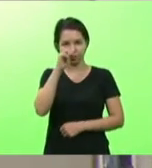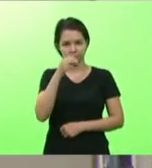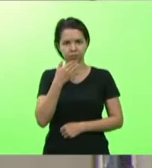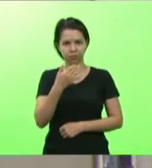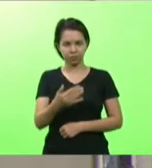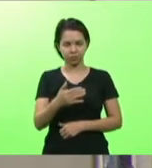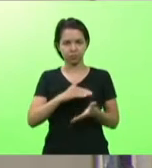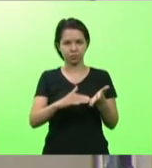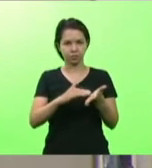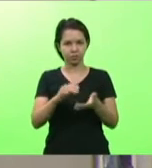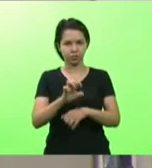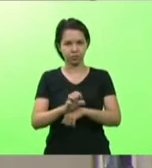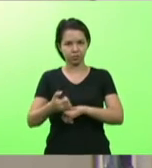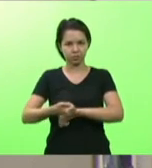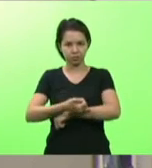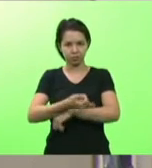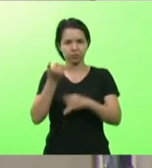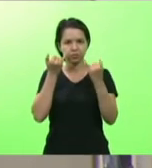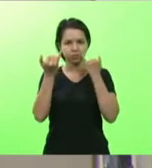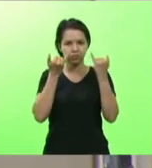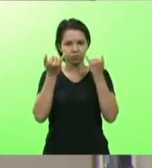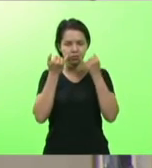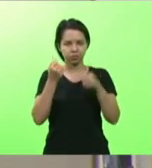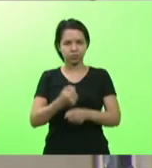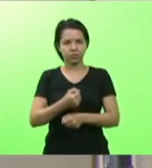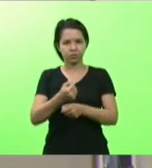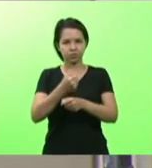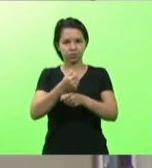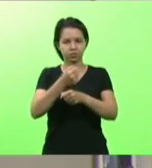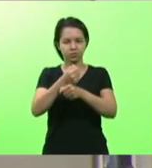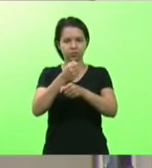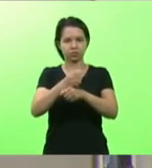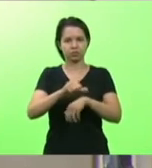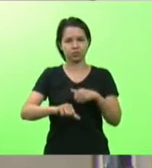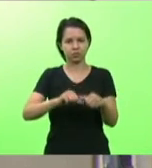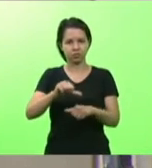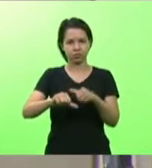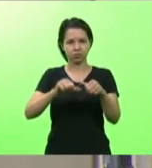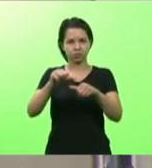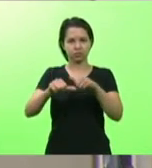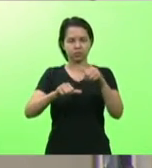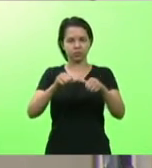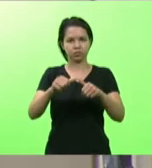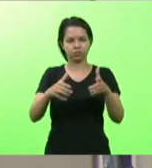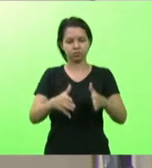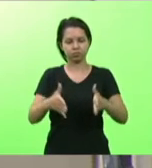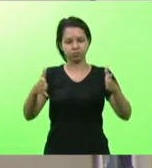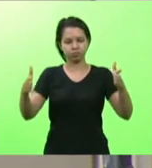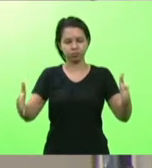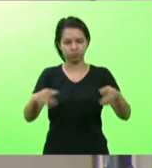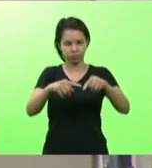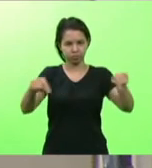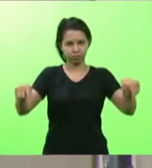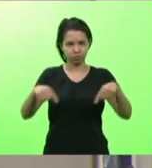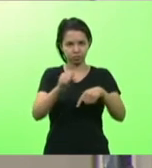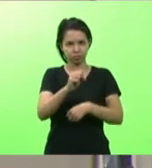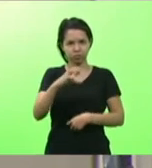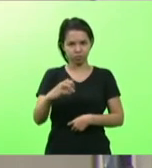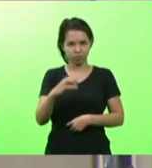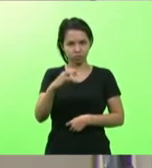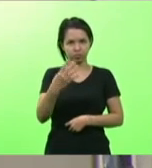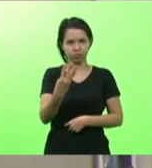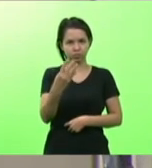estado da infraestrutura informações acerca da Obra de Restauração do pavimento e aumento da capacidade de sc-417